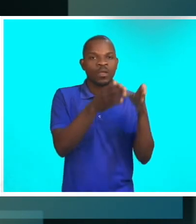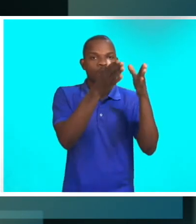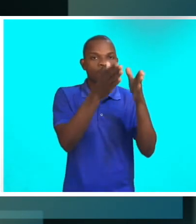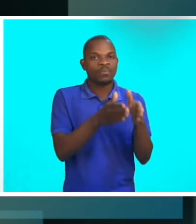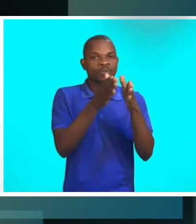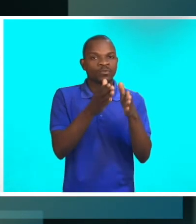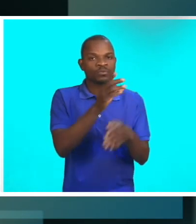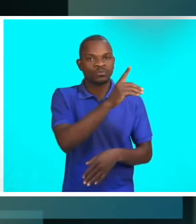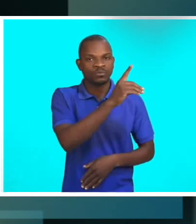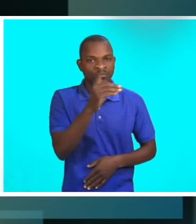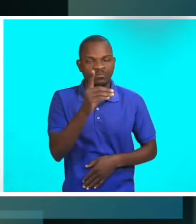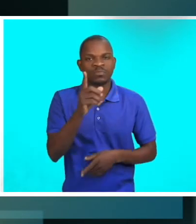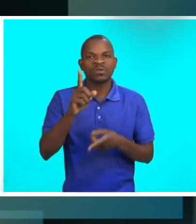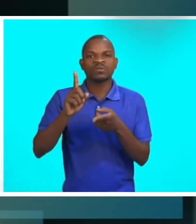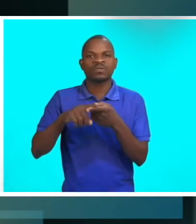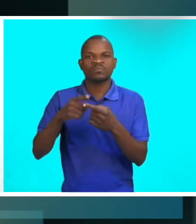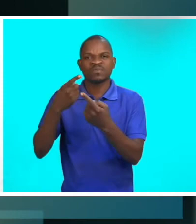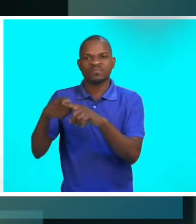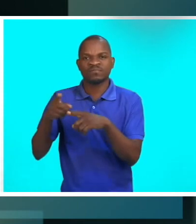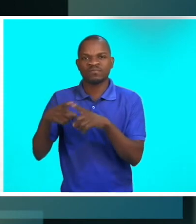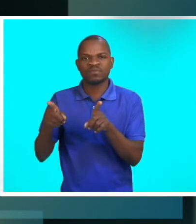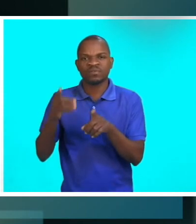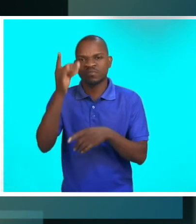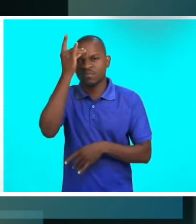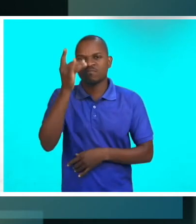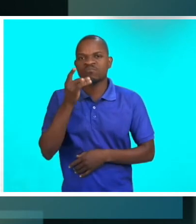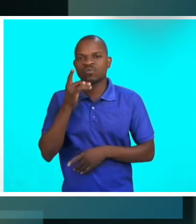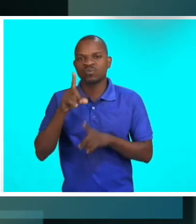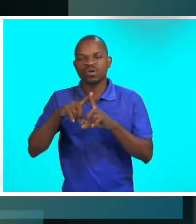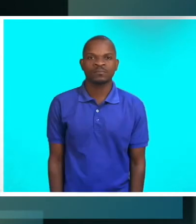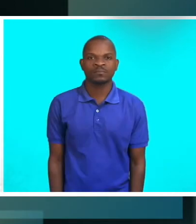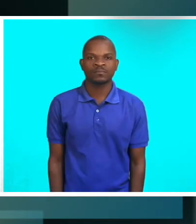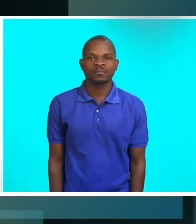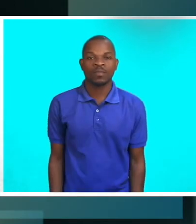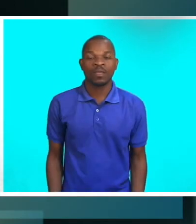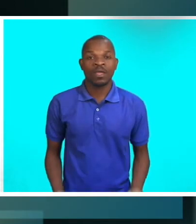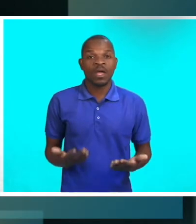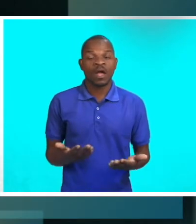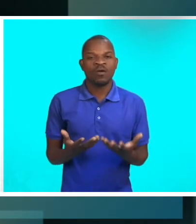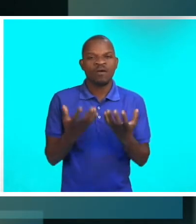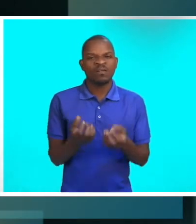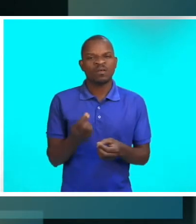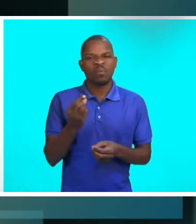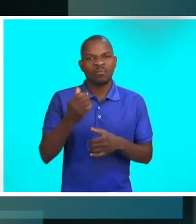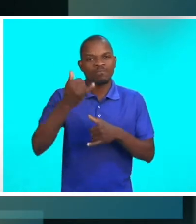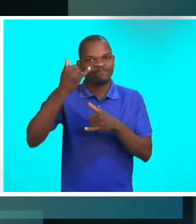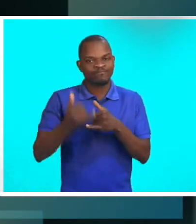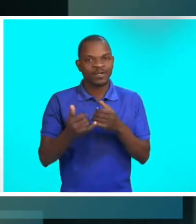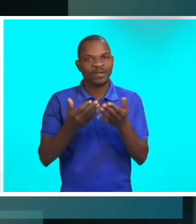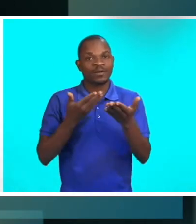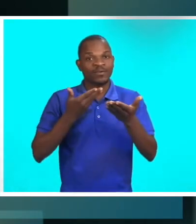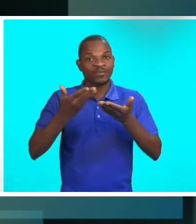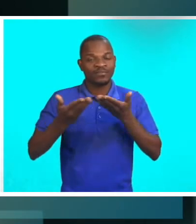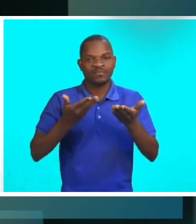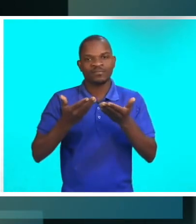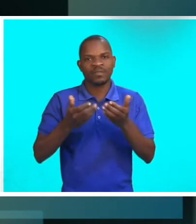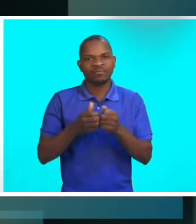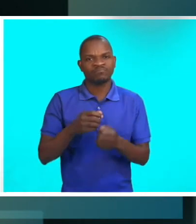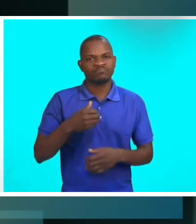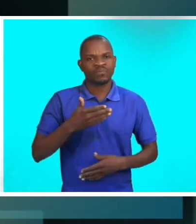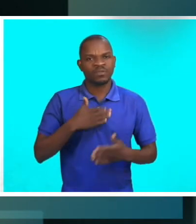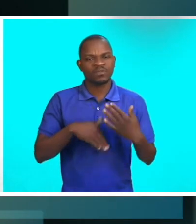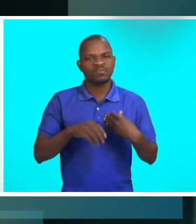artistas da área de dança, circo. E foi uma boa experiência. Estamos mesmo na área da final da nossa conversa. Eu queria lhe fazer